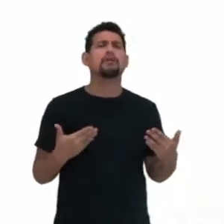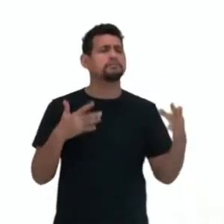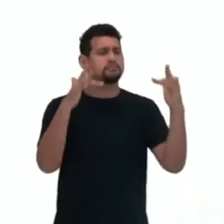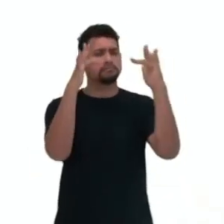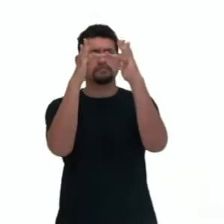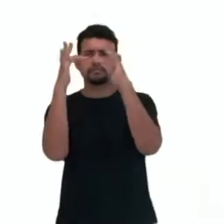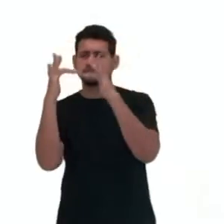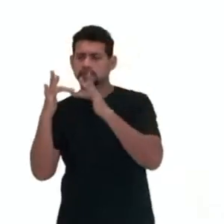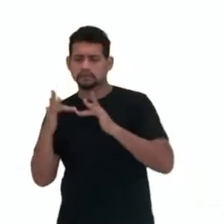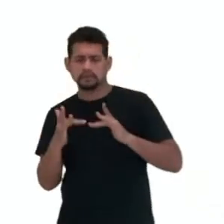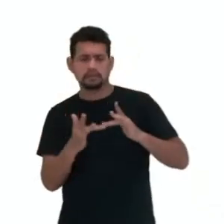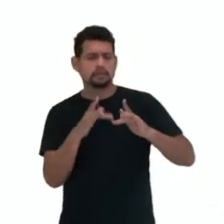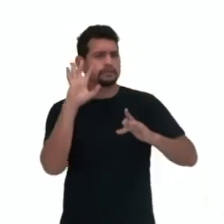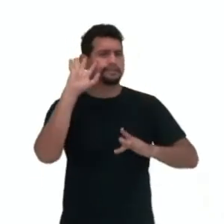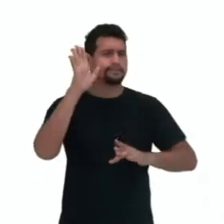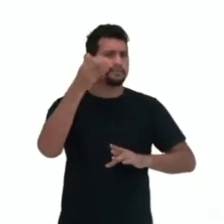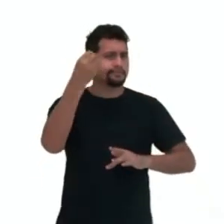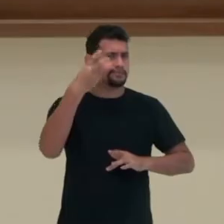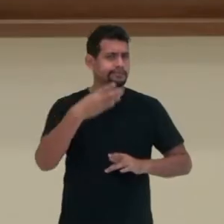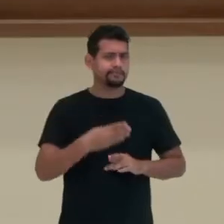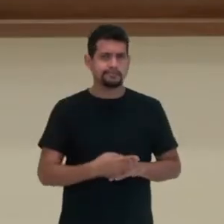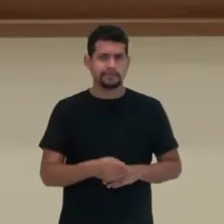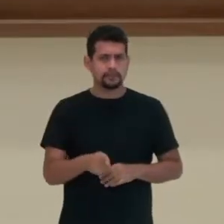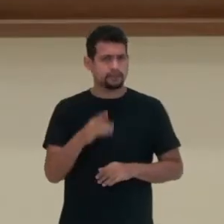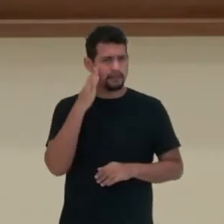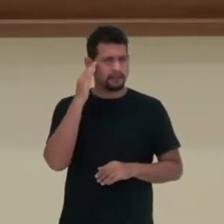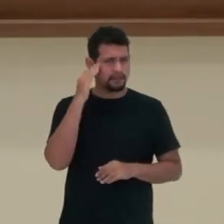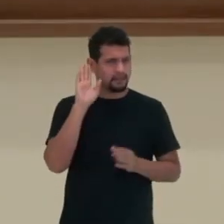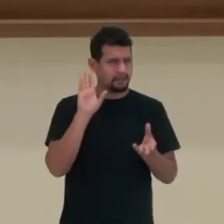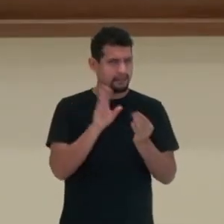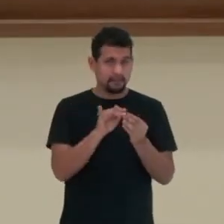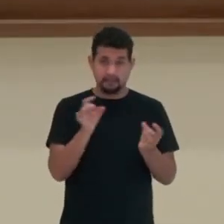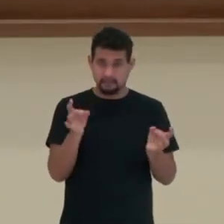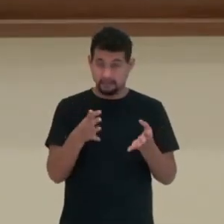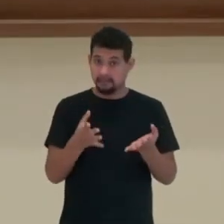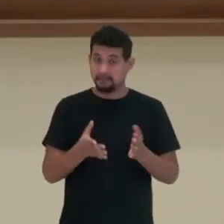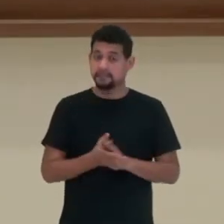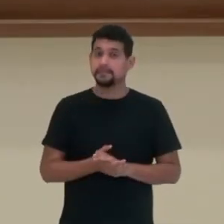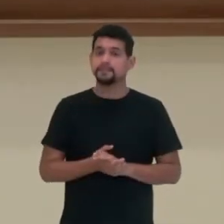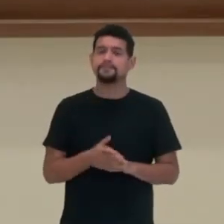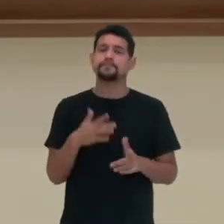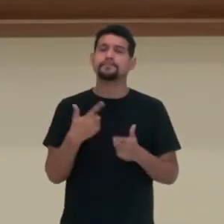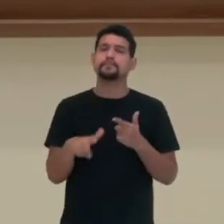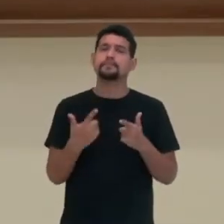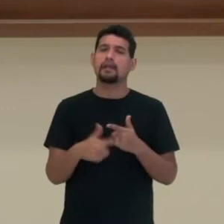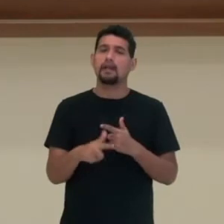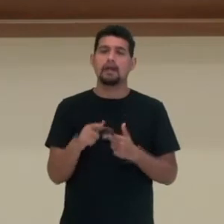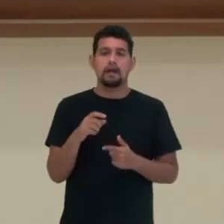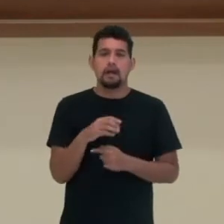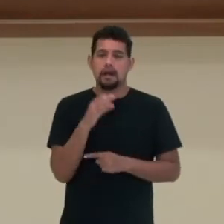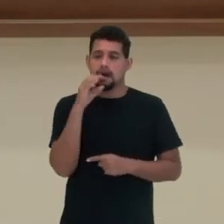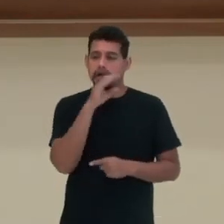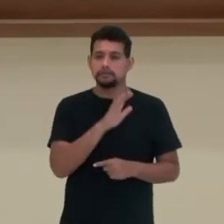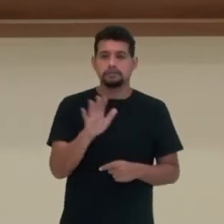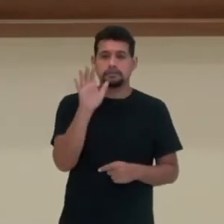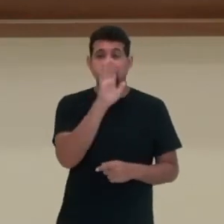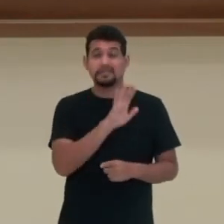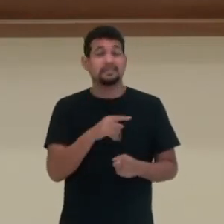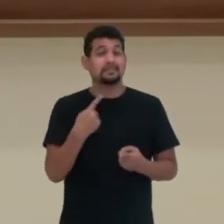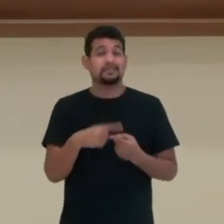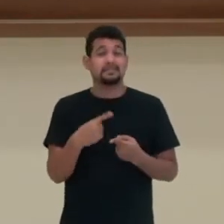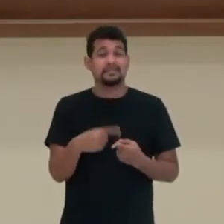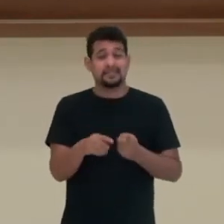foi a relação entre esses dois eventos citados? Vocês chegaram a uma conclusão? A catástrofe climática se dá em decorrência